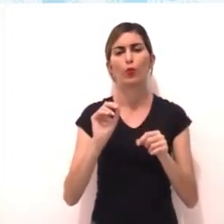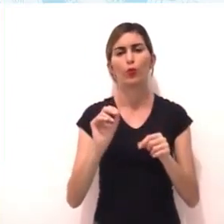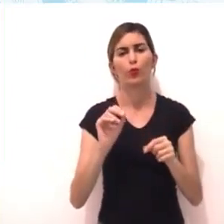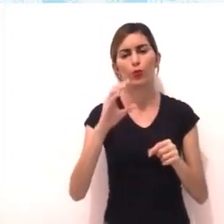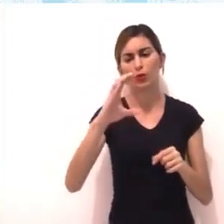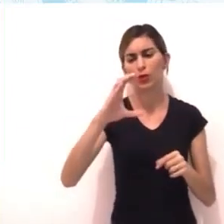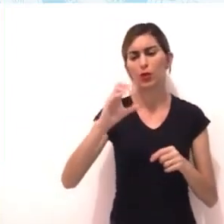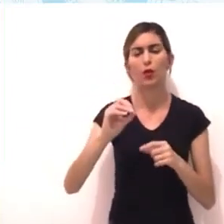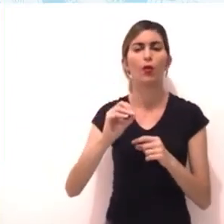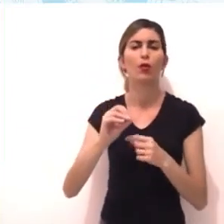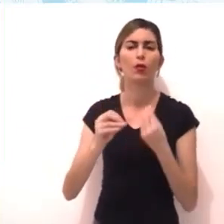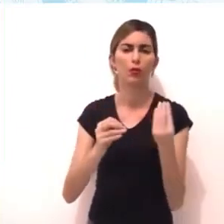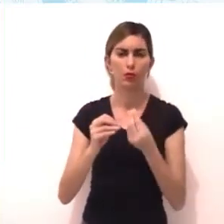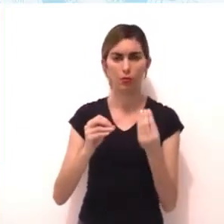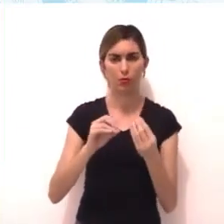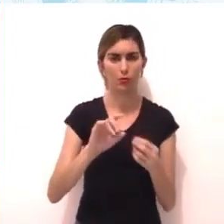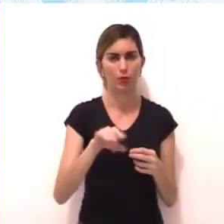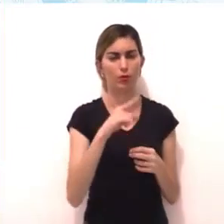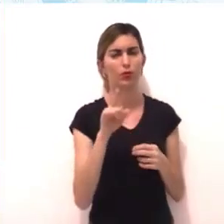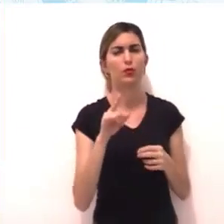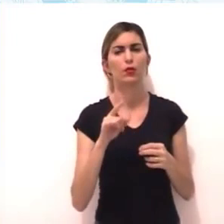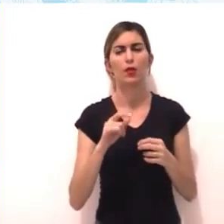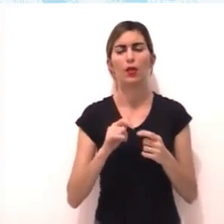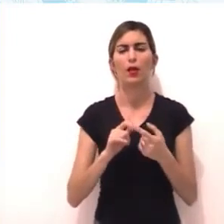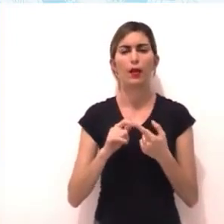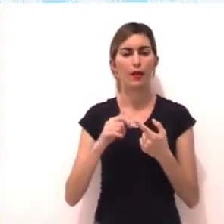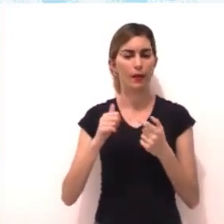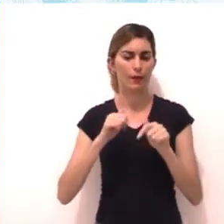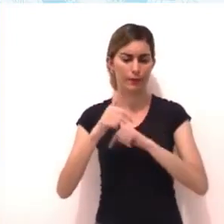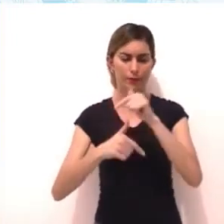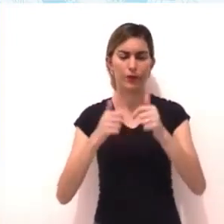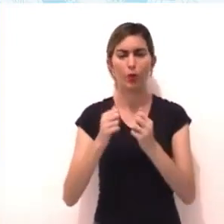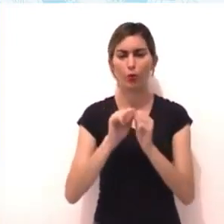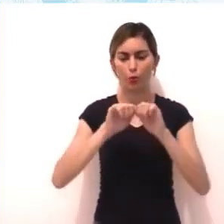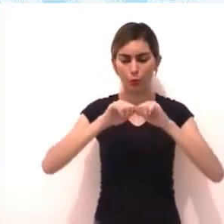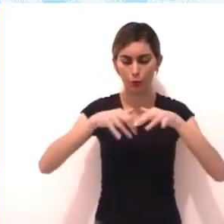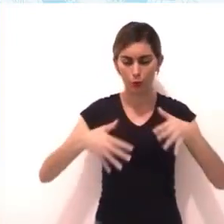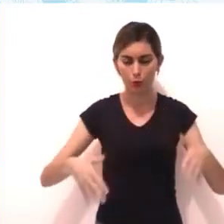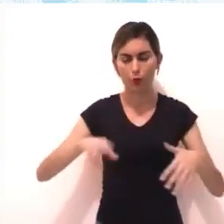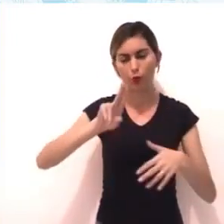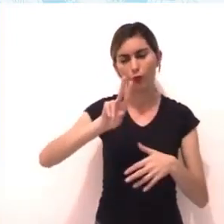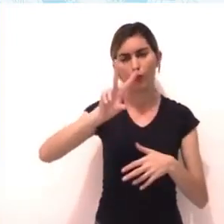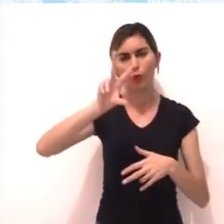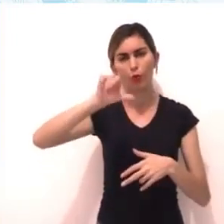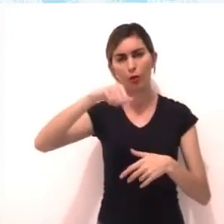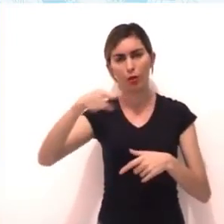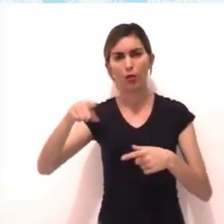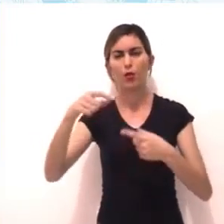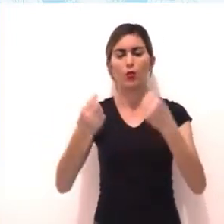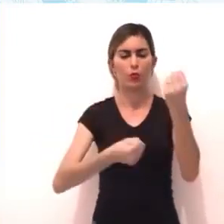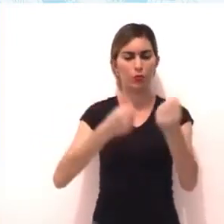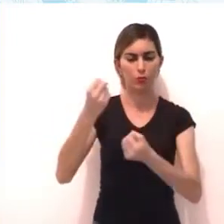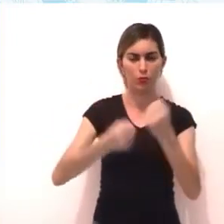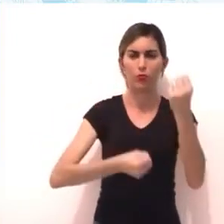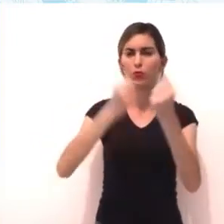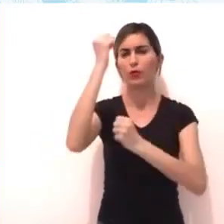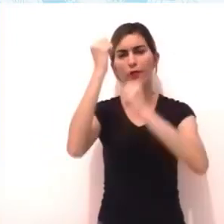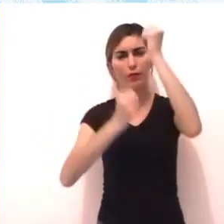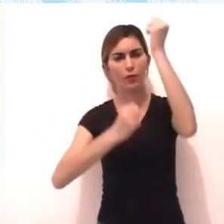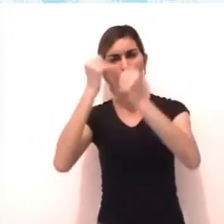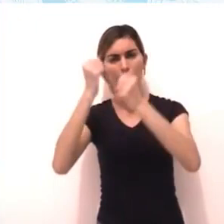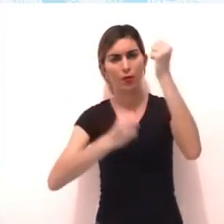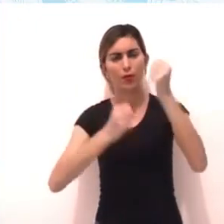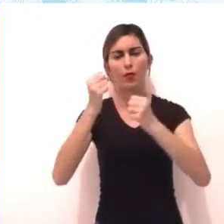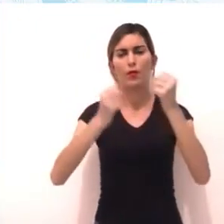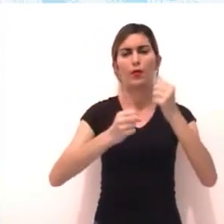do monóxido de carbono são atividade vulcânica, automóveis, indústrias que usam